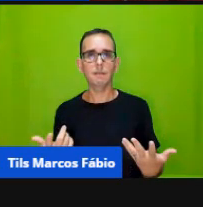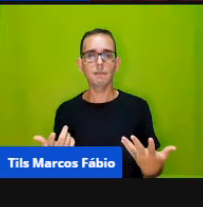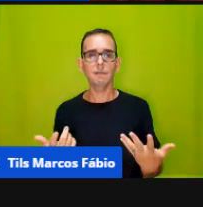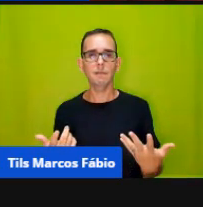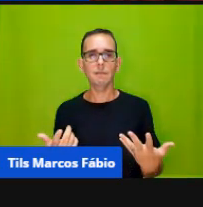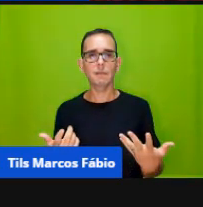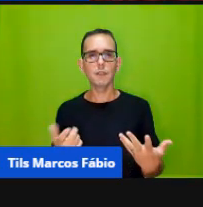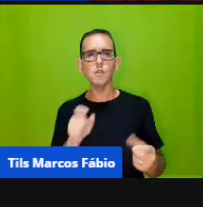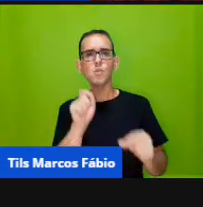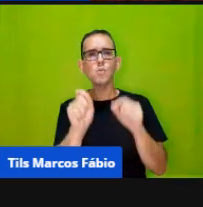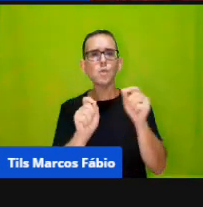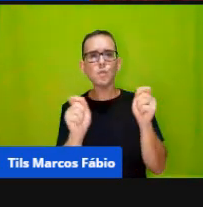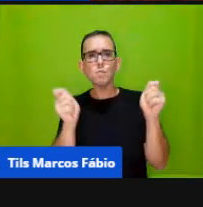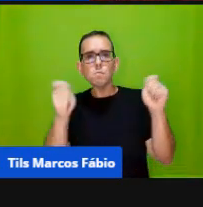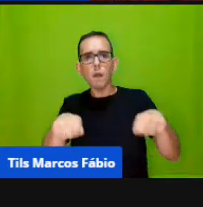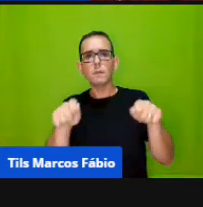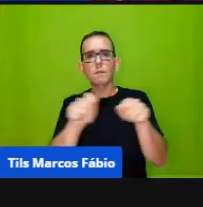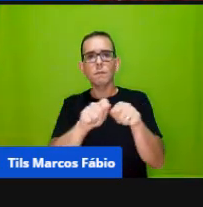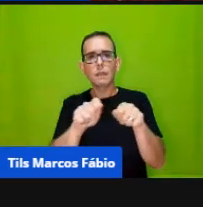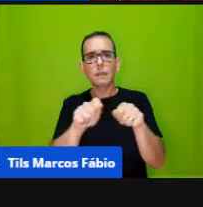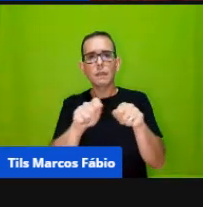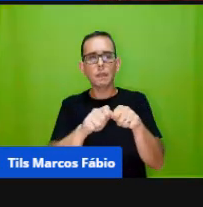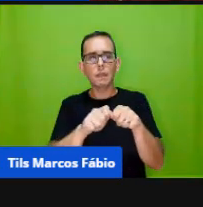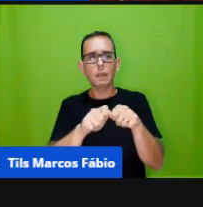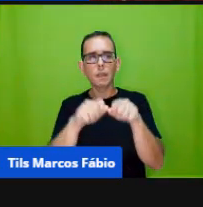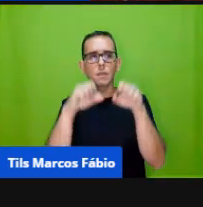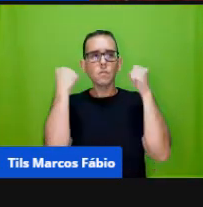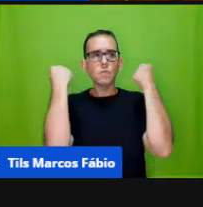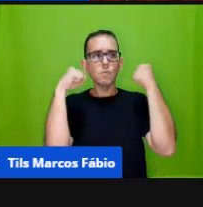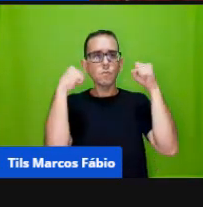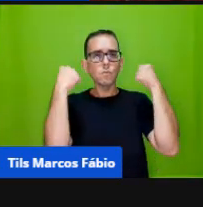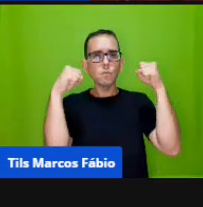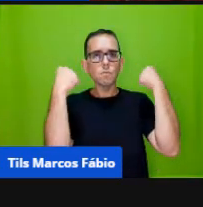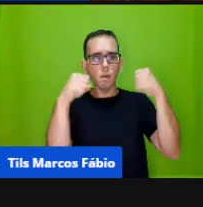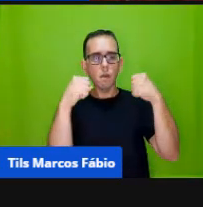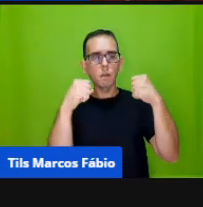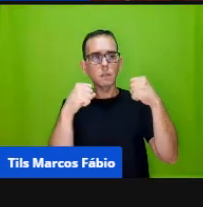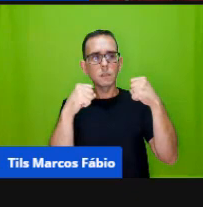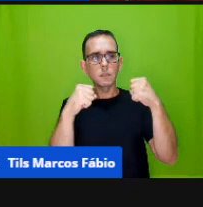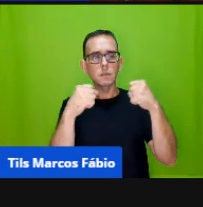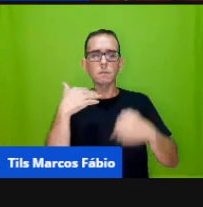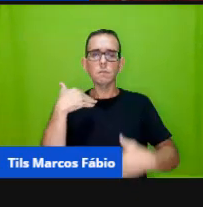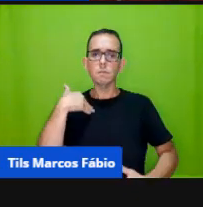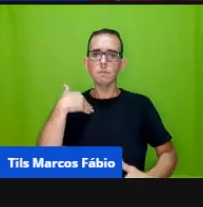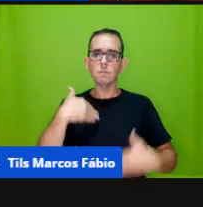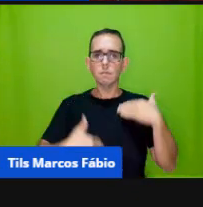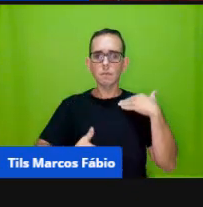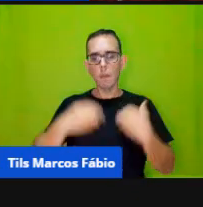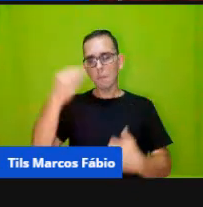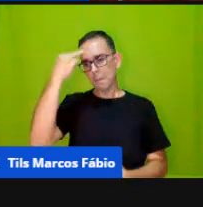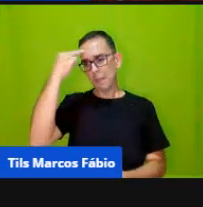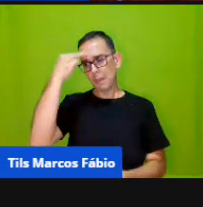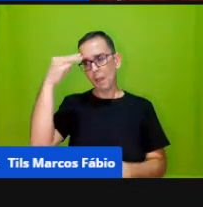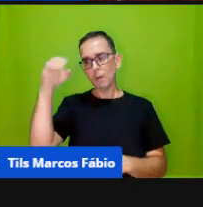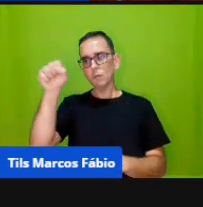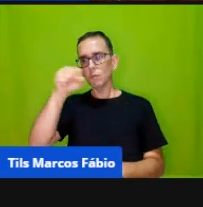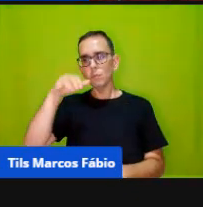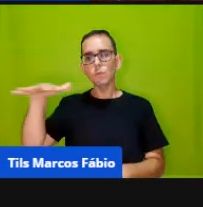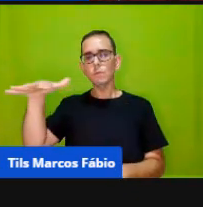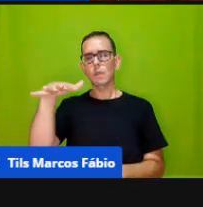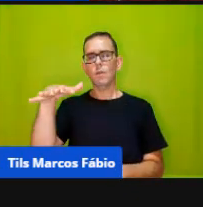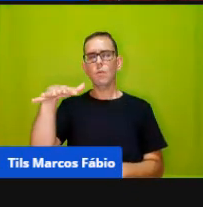O que podemos, assim, dizer do esporte na condição física, mental e social? Qual